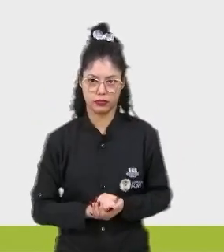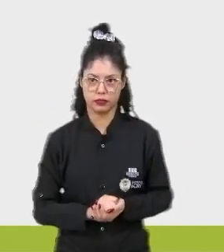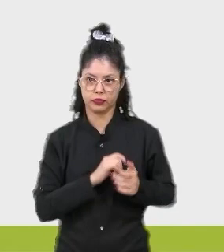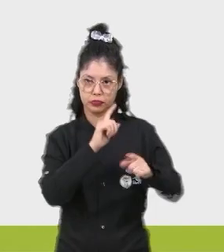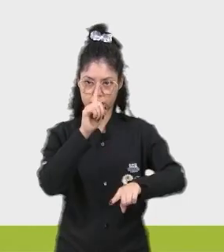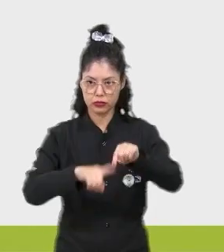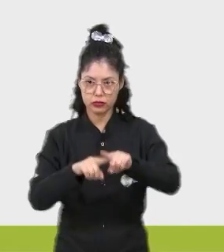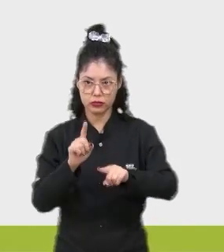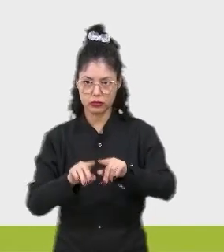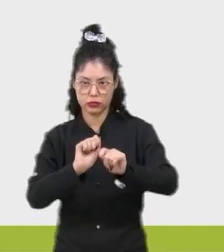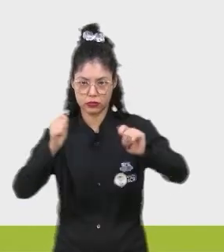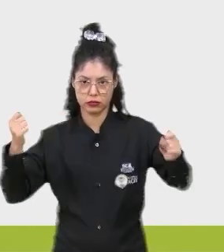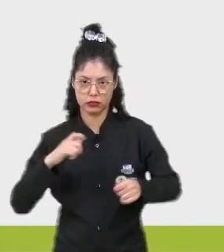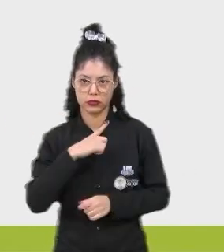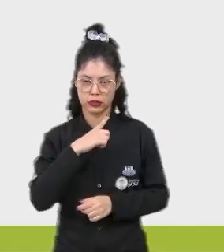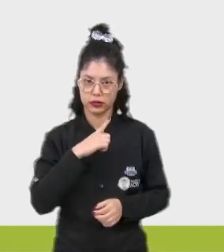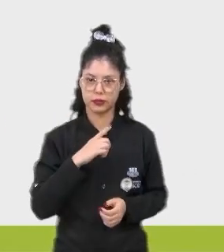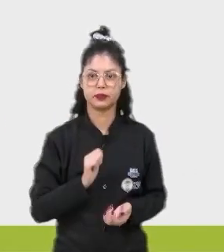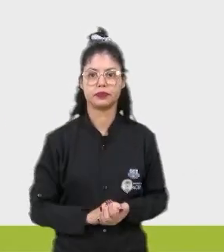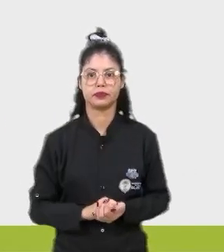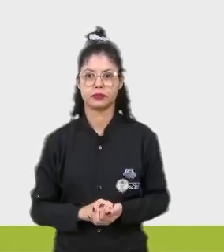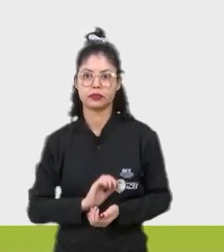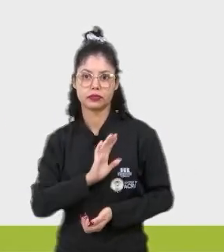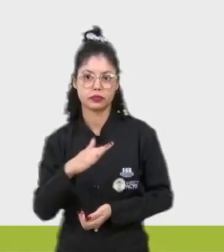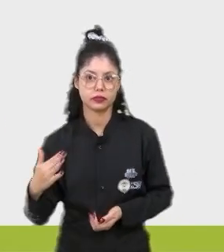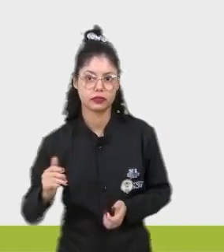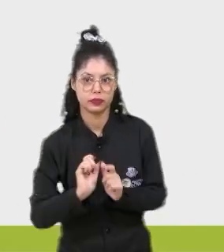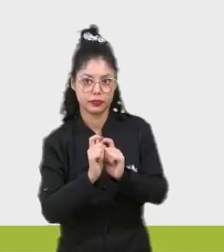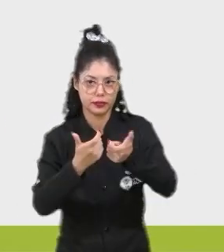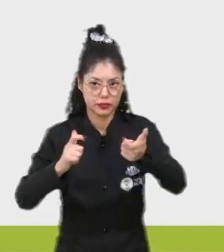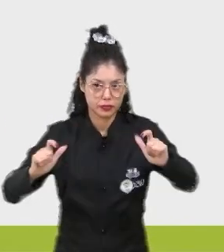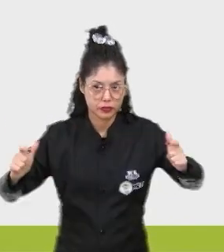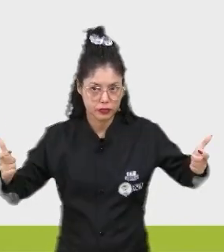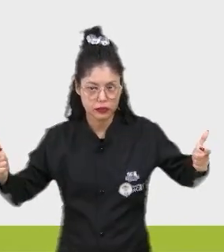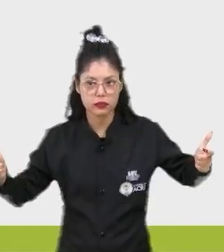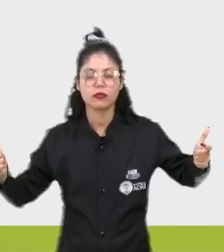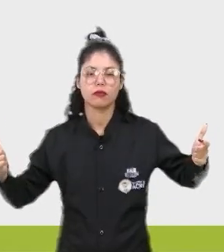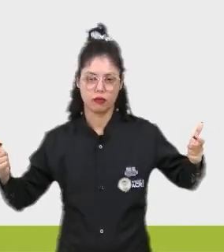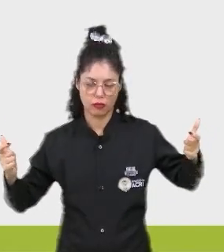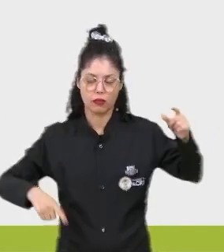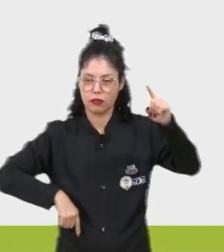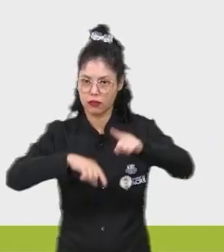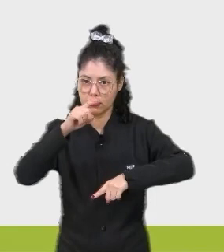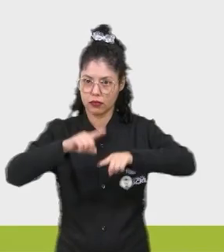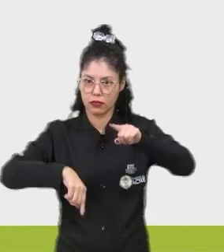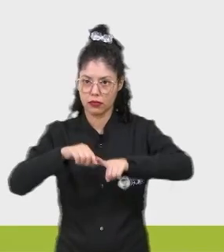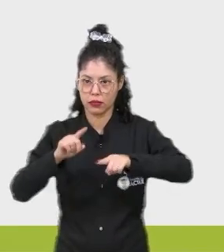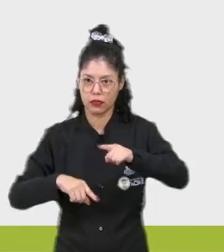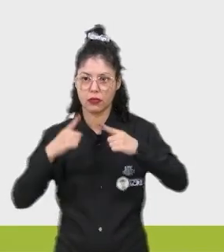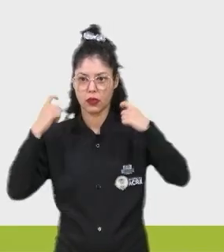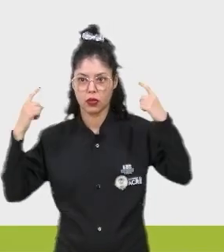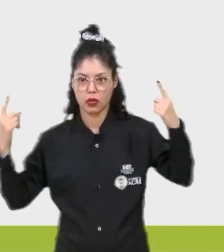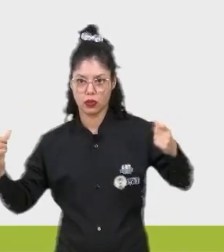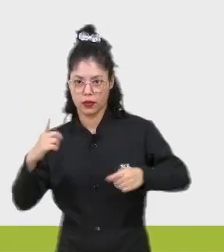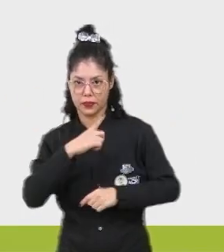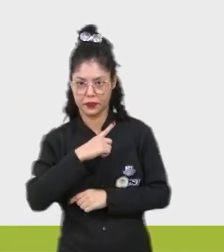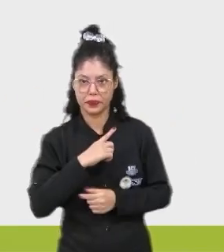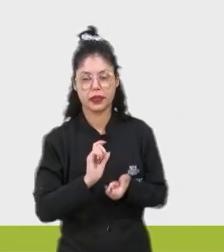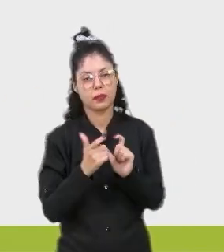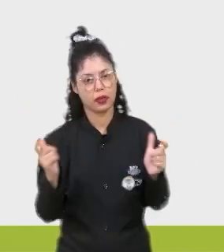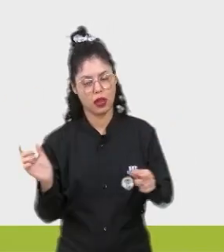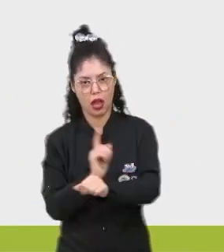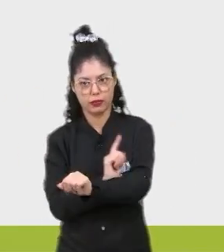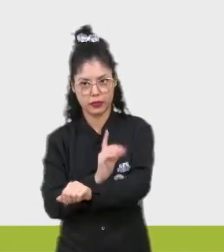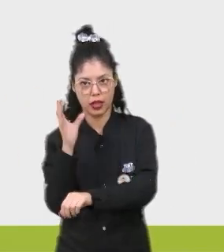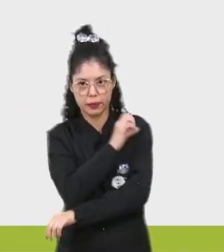meio material elástico que vibra. Então, quanto maior a densidade de um material que o som se propaga, maior é a